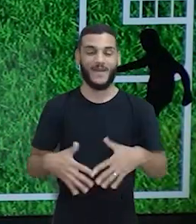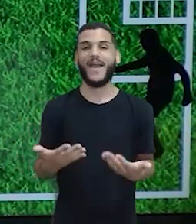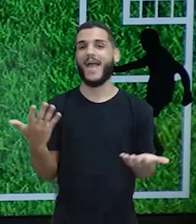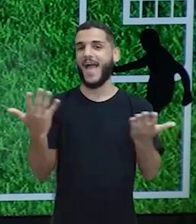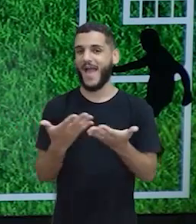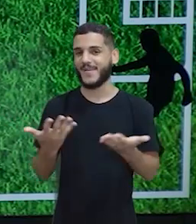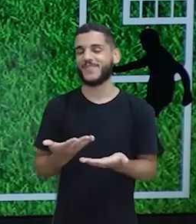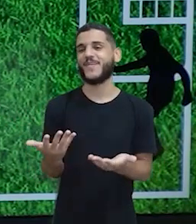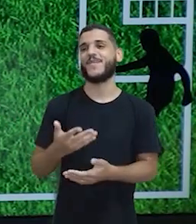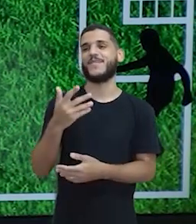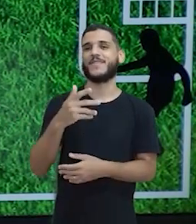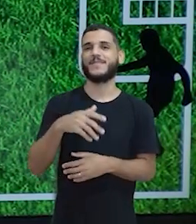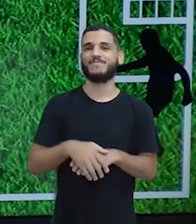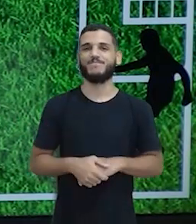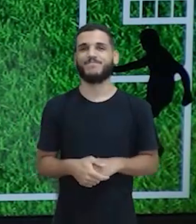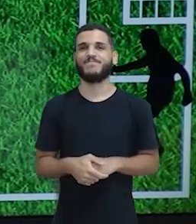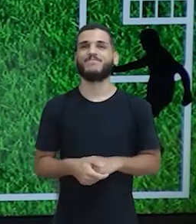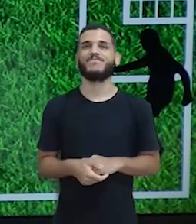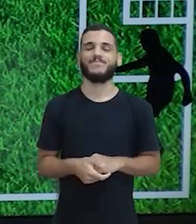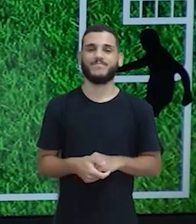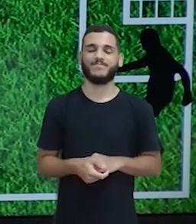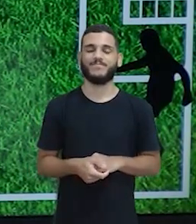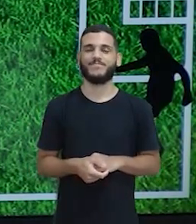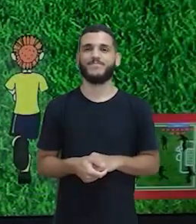de matemática vamos dar certo também